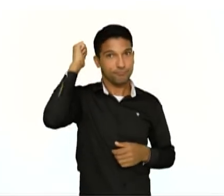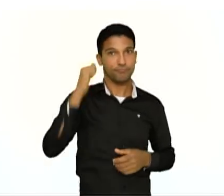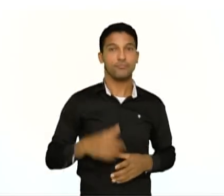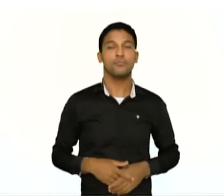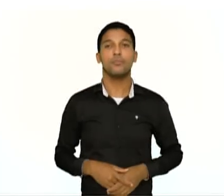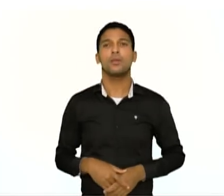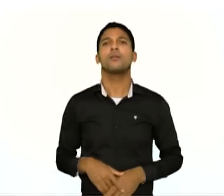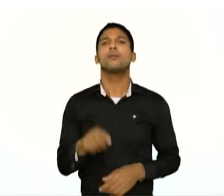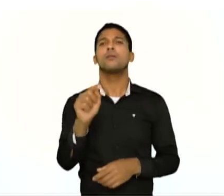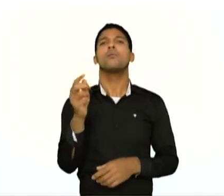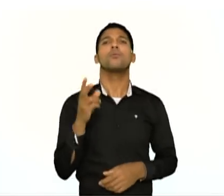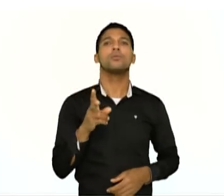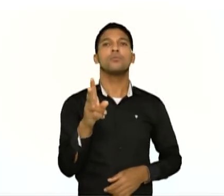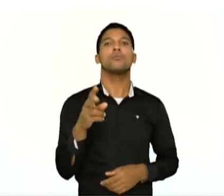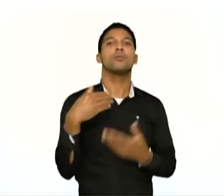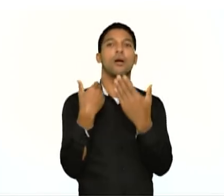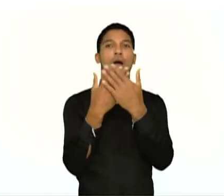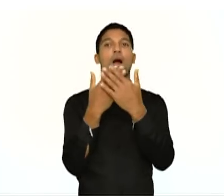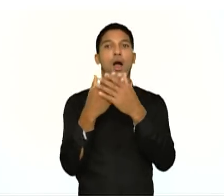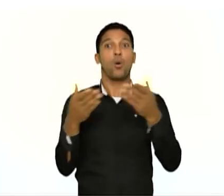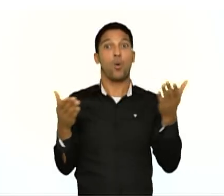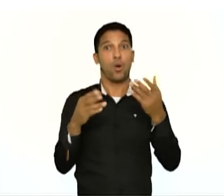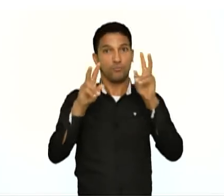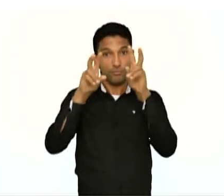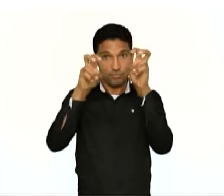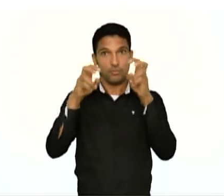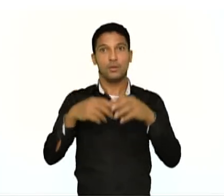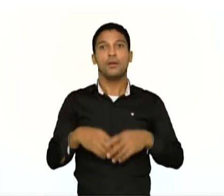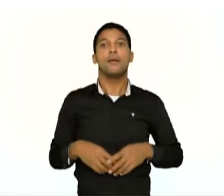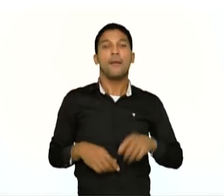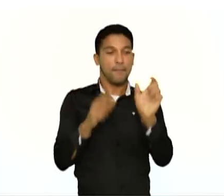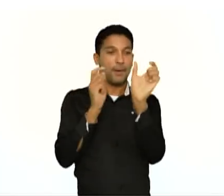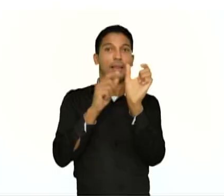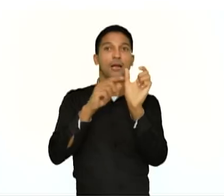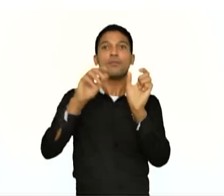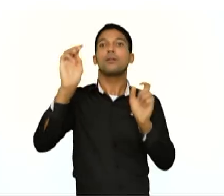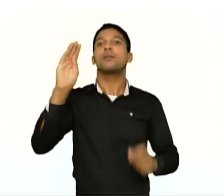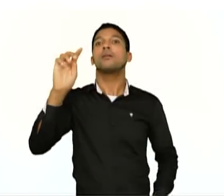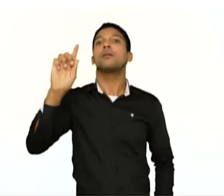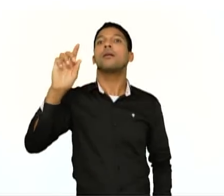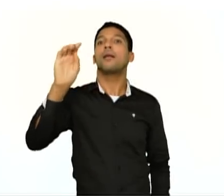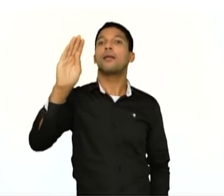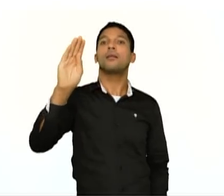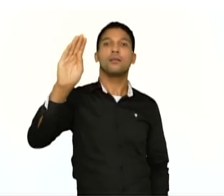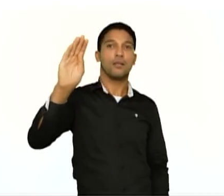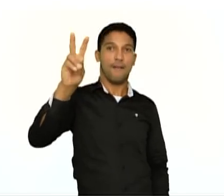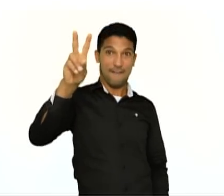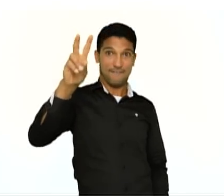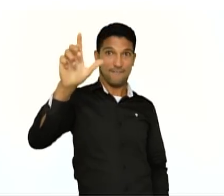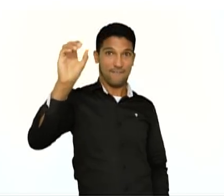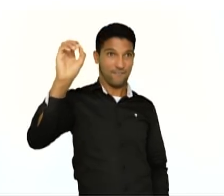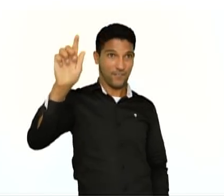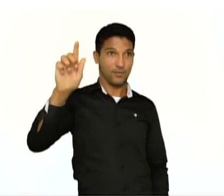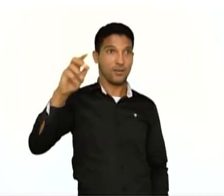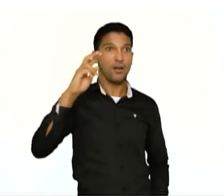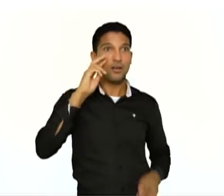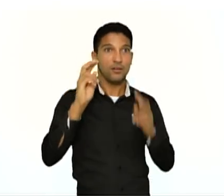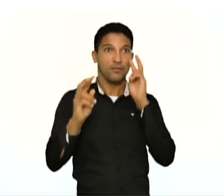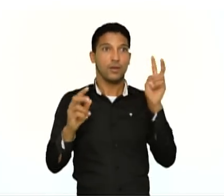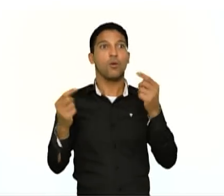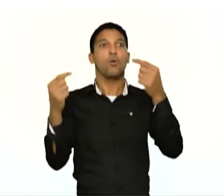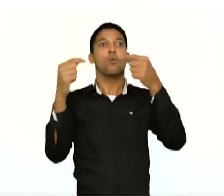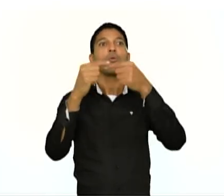palavra vlog é uma composição a partir de outras palavras. Assinale a alternativa que contém essas palavras. Alternativa